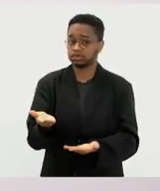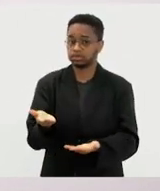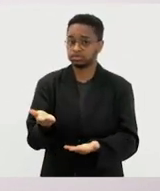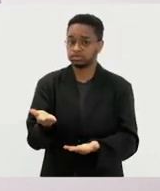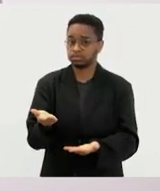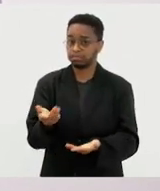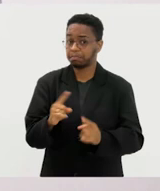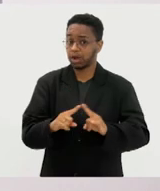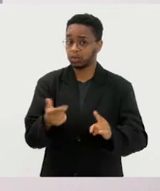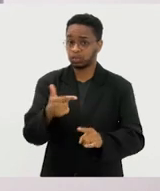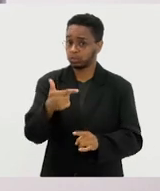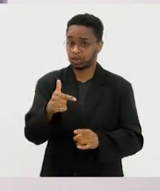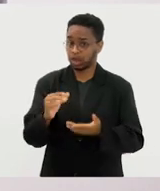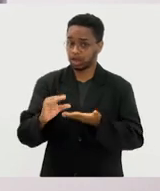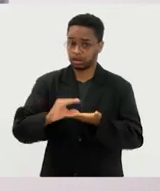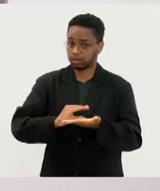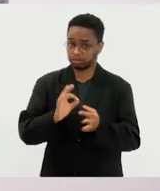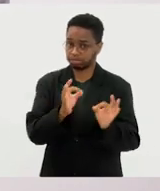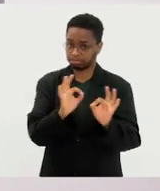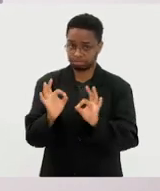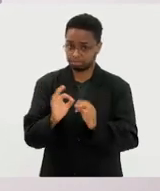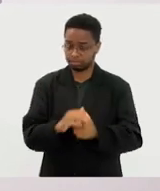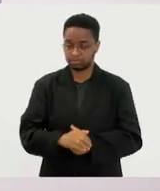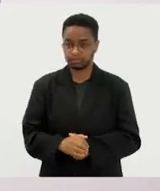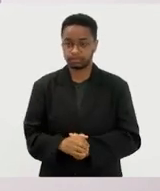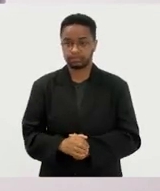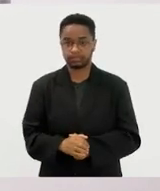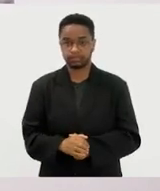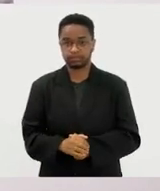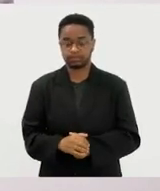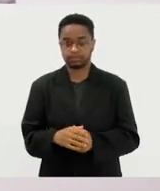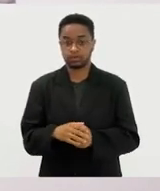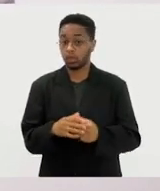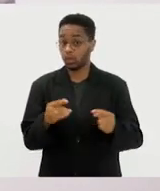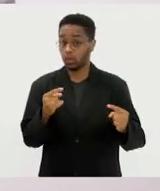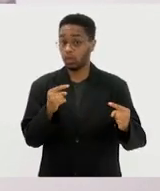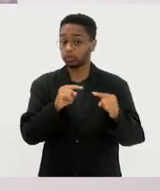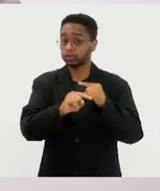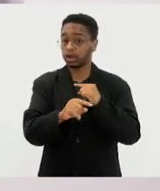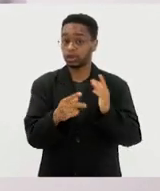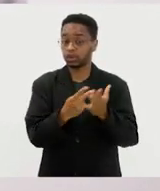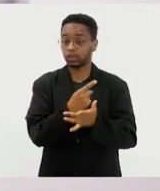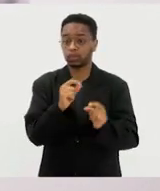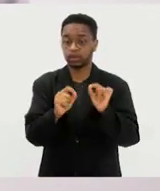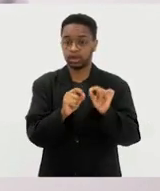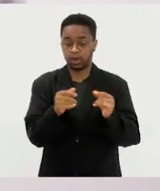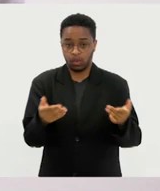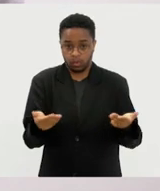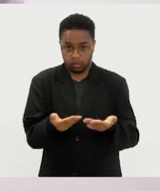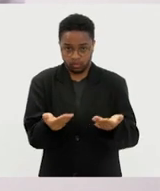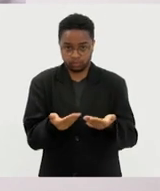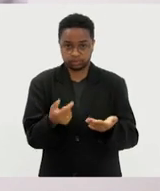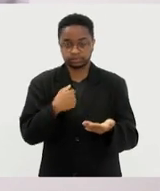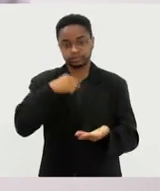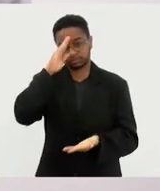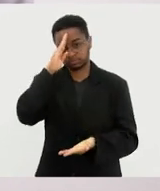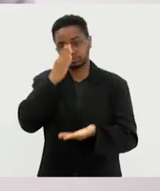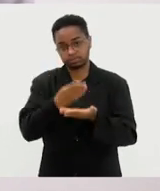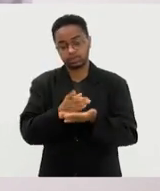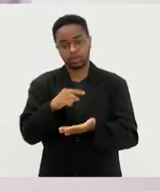Esse ano a gente não teve isso. Aliás, pelo contrário, hoje eu acho que a gente aprovou uma